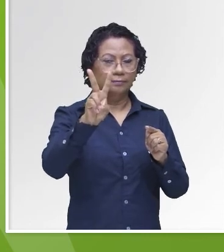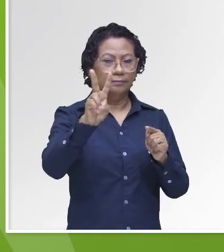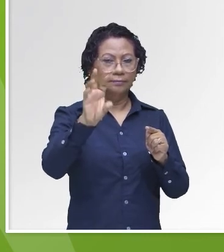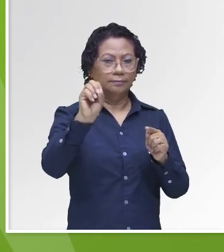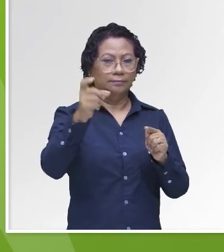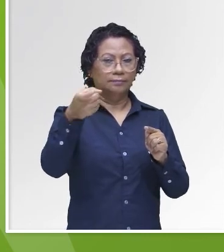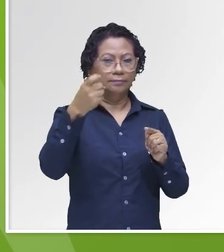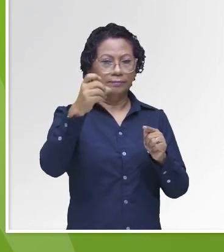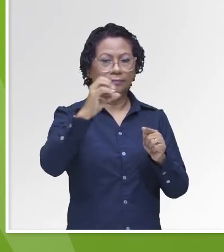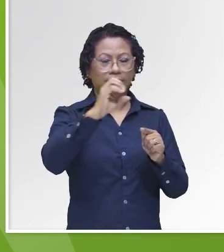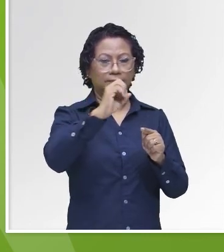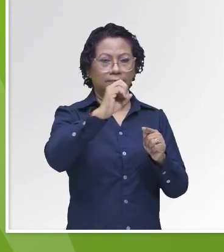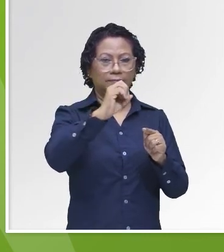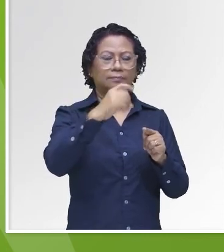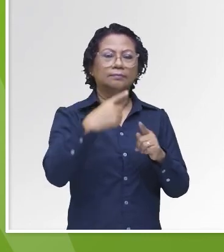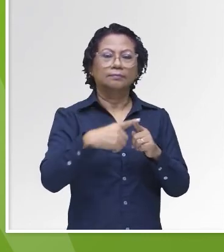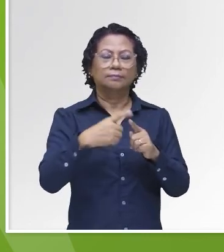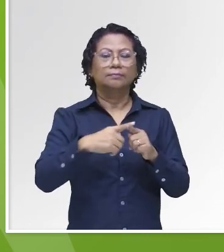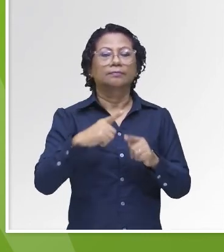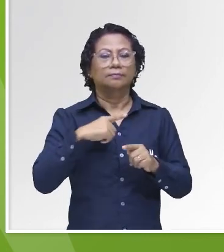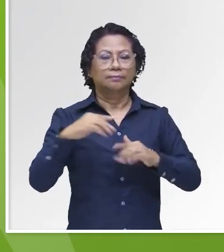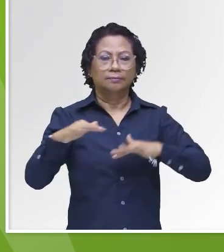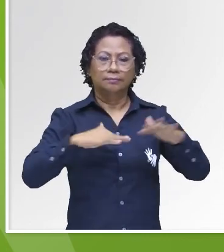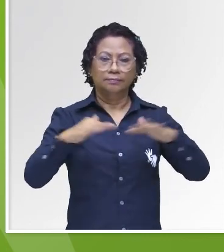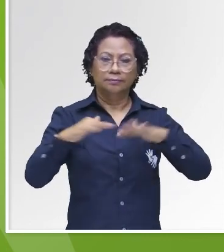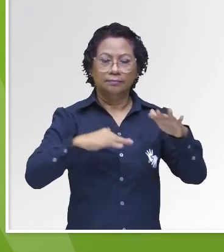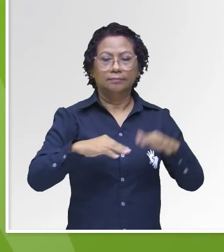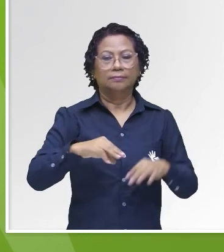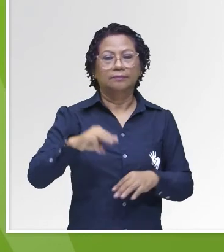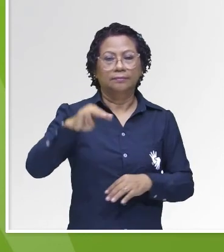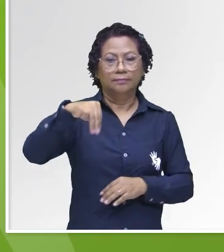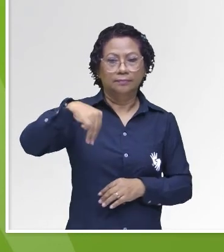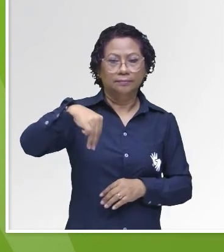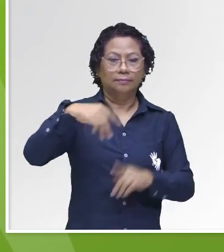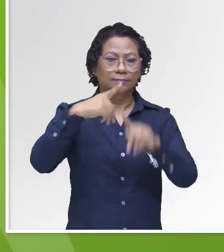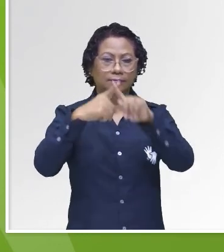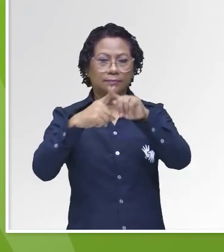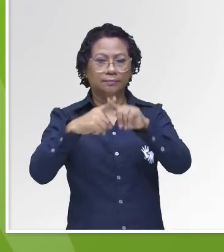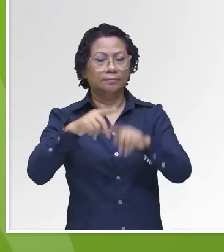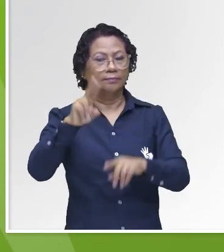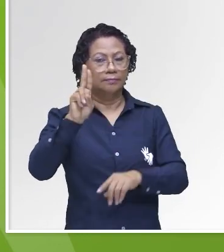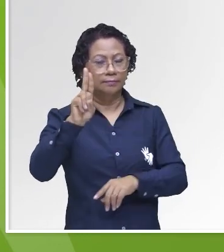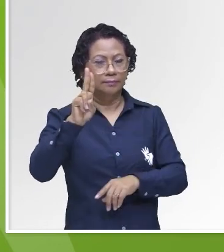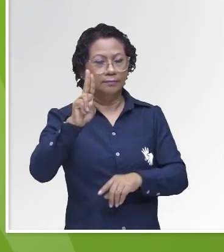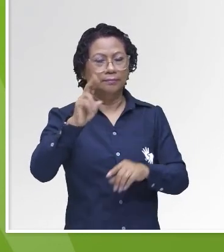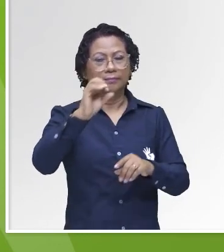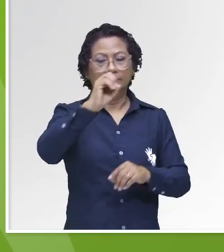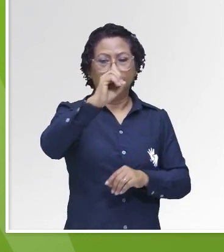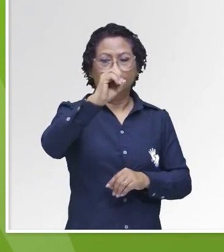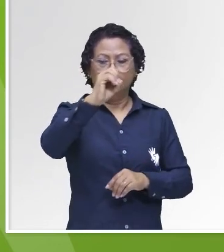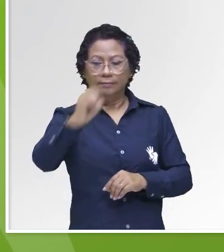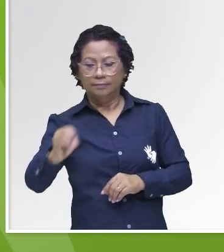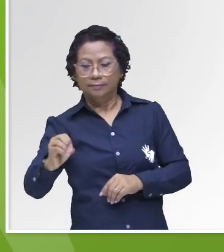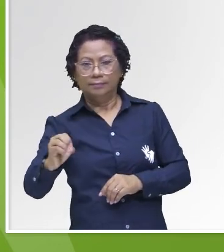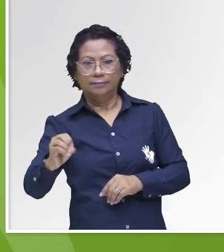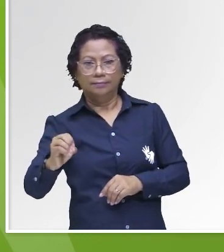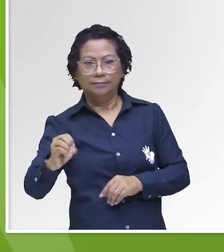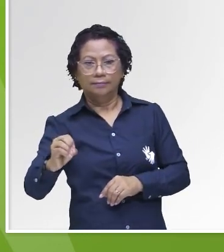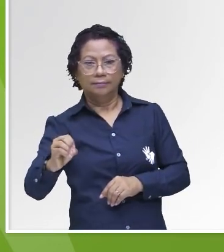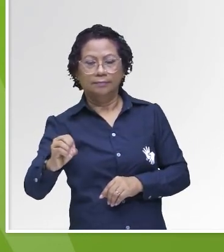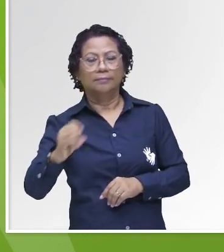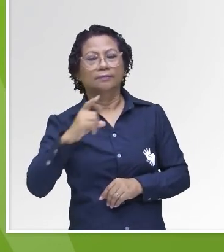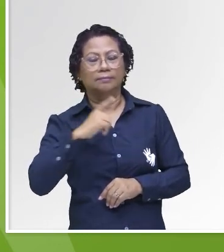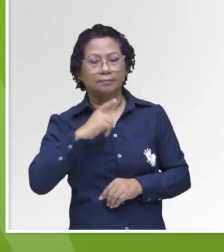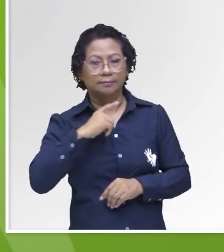quê? Porque eu tenho um movimento uniforme. E até o final do movimento, o V0x tem o